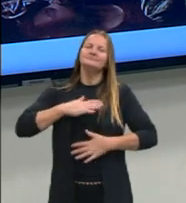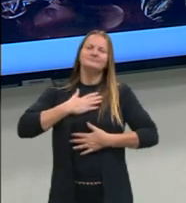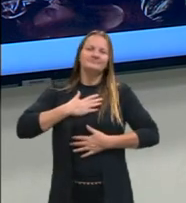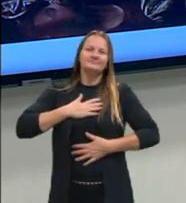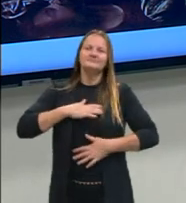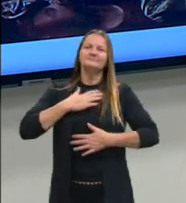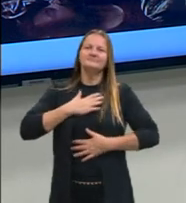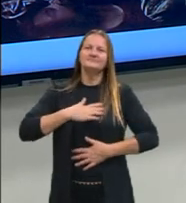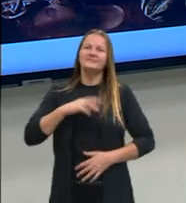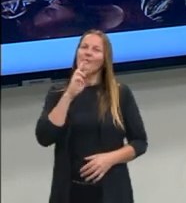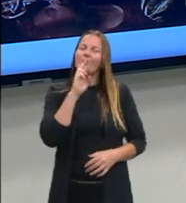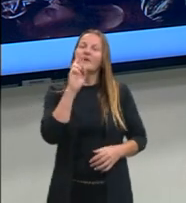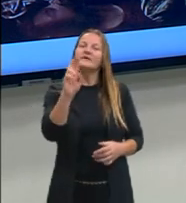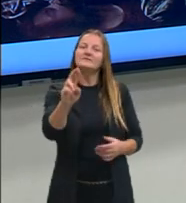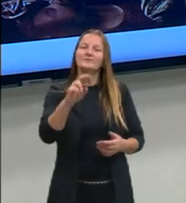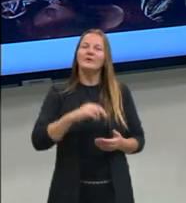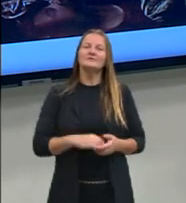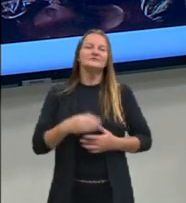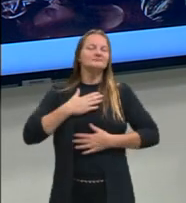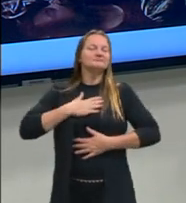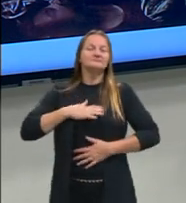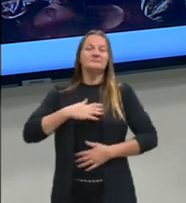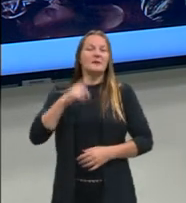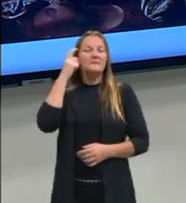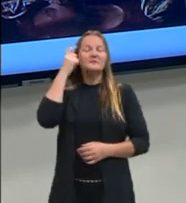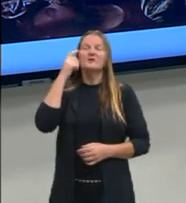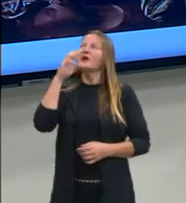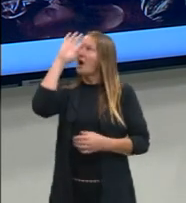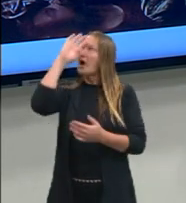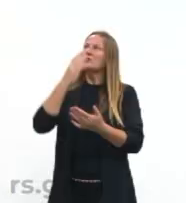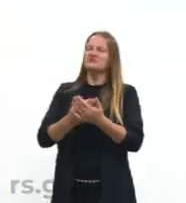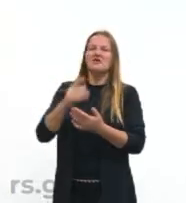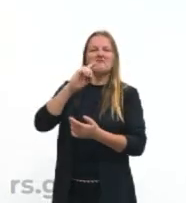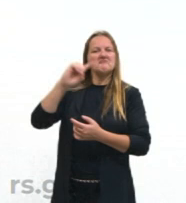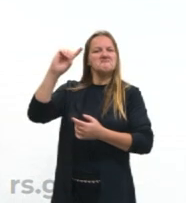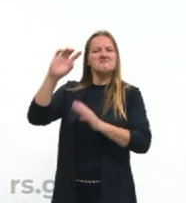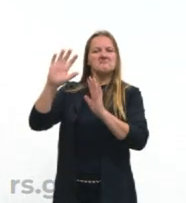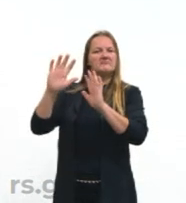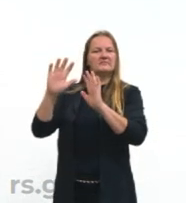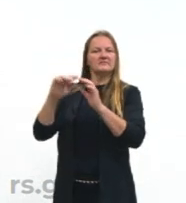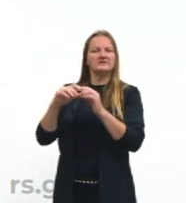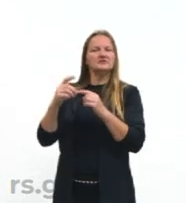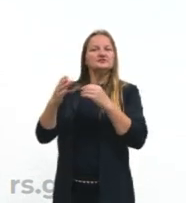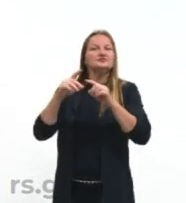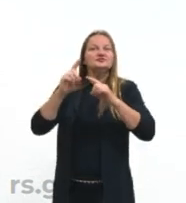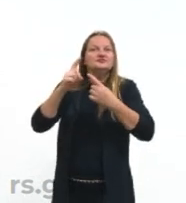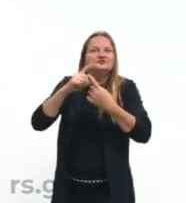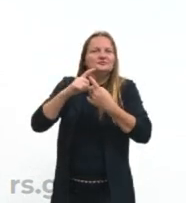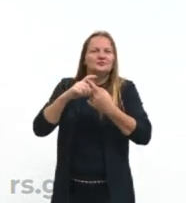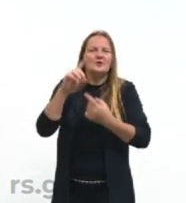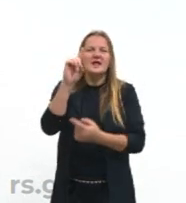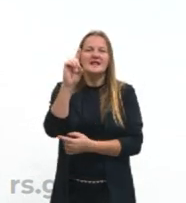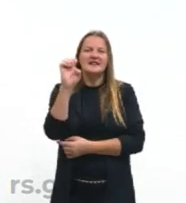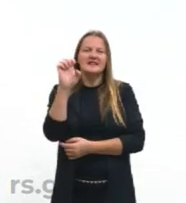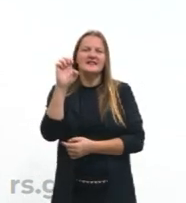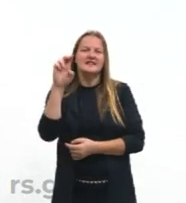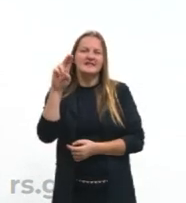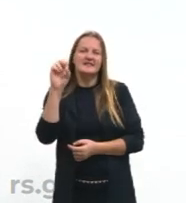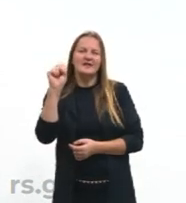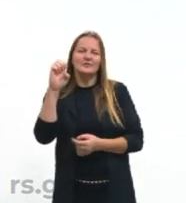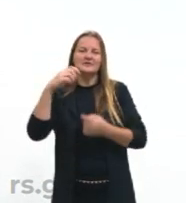para pessoas eram era uma resposta tranquila e as pessoas não não não tinham como participar desse processo e